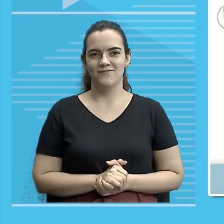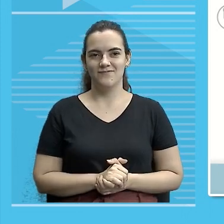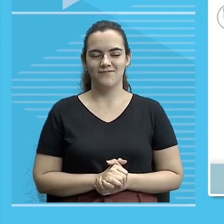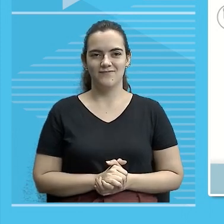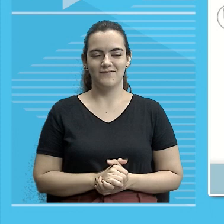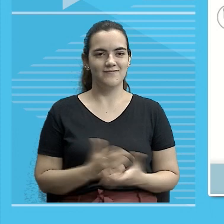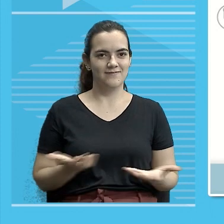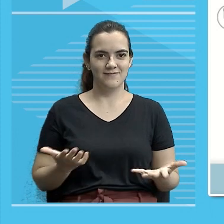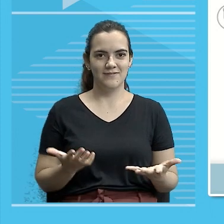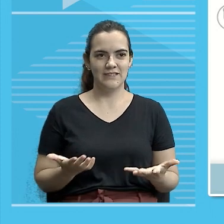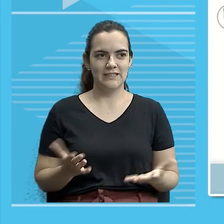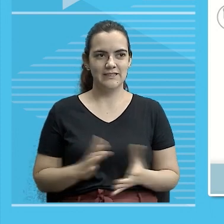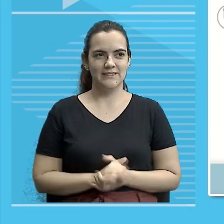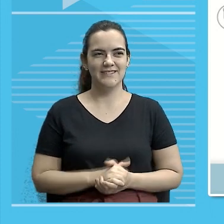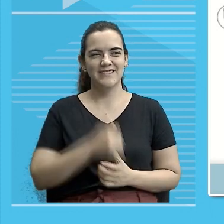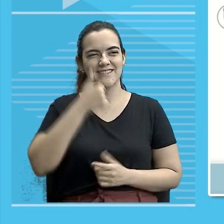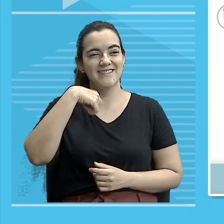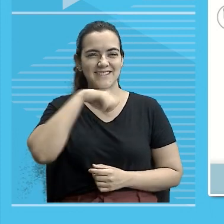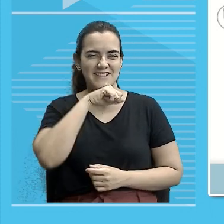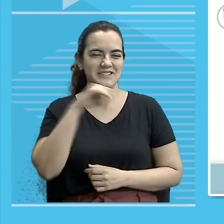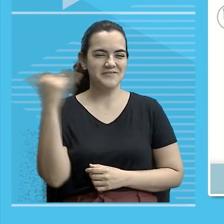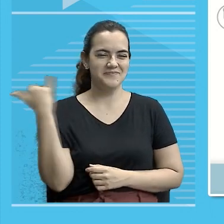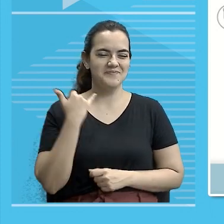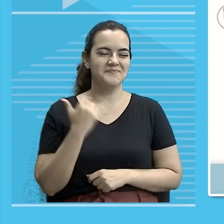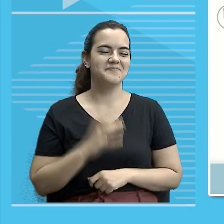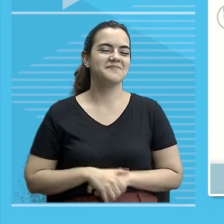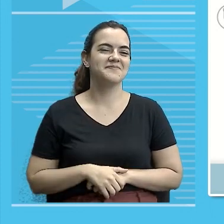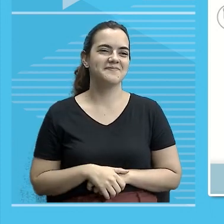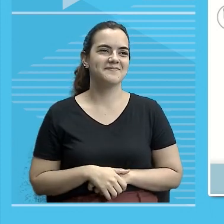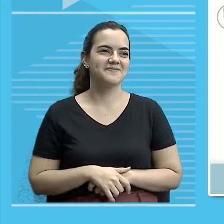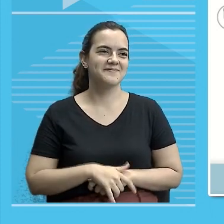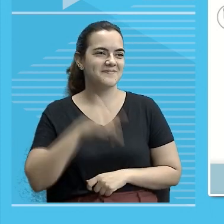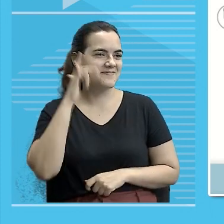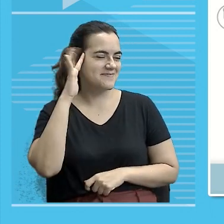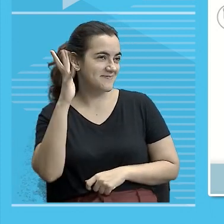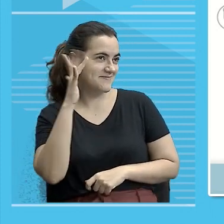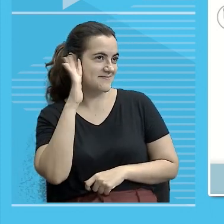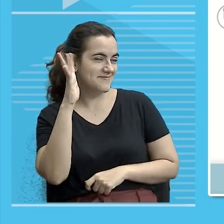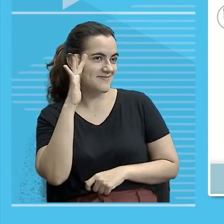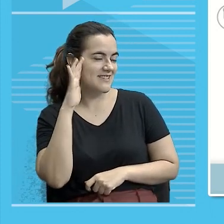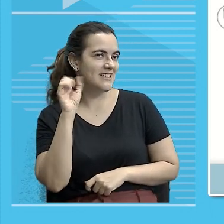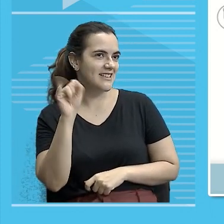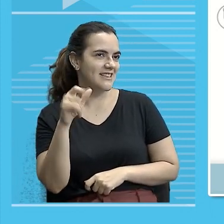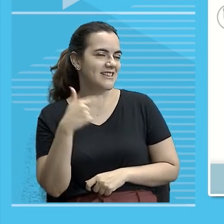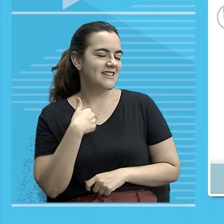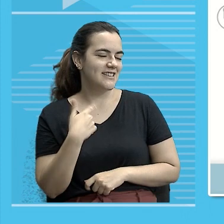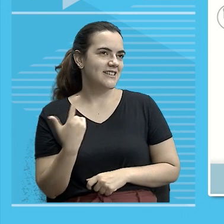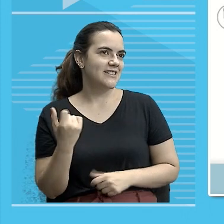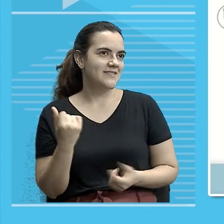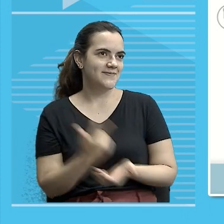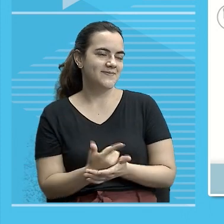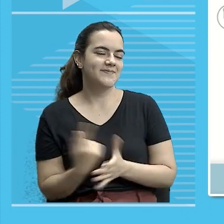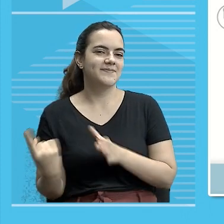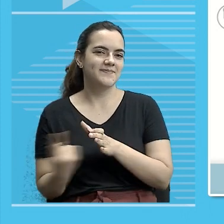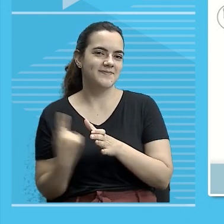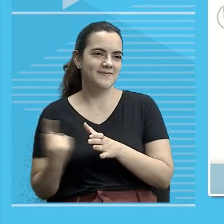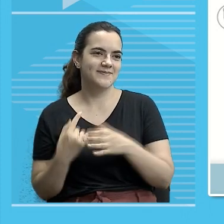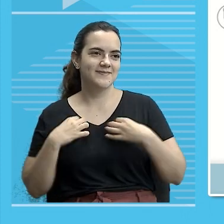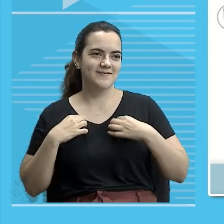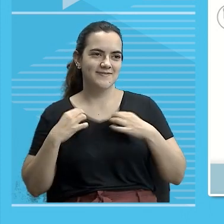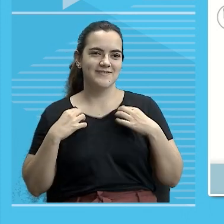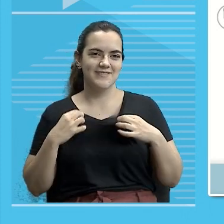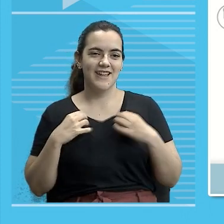por exemplo minha mãe uma vez disse assim meu sonho é comprasse uma máquina de lavar que ela